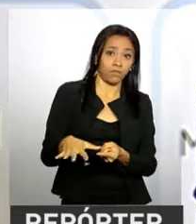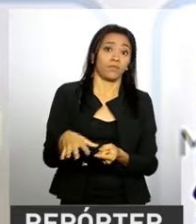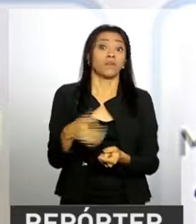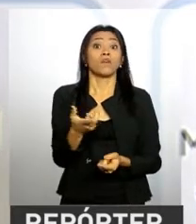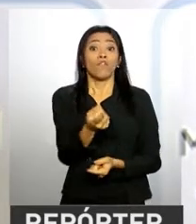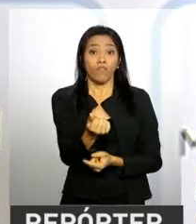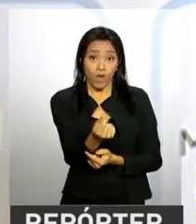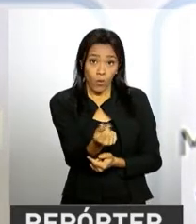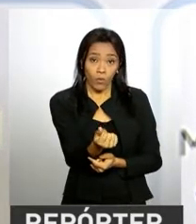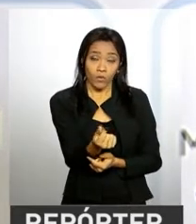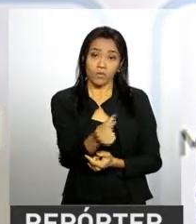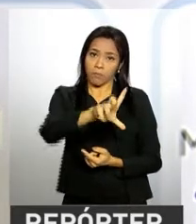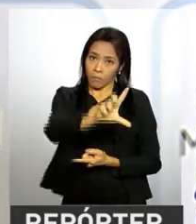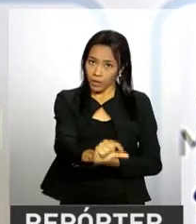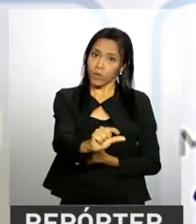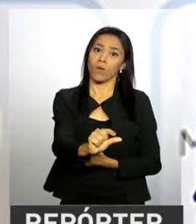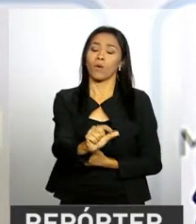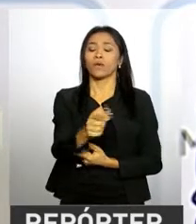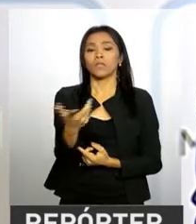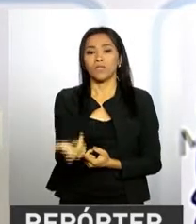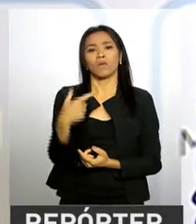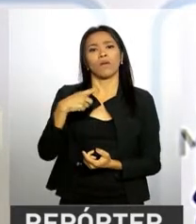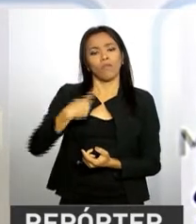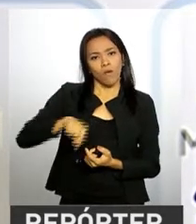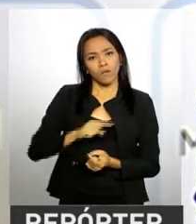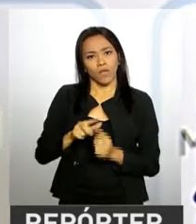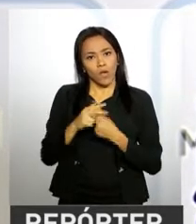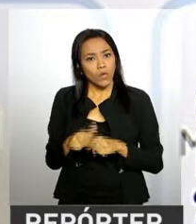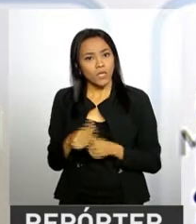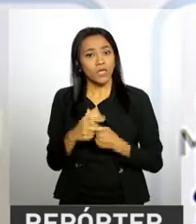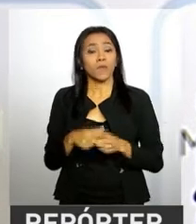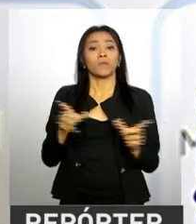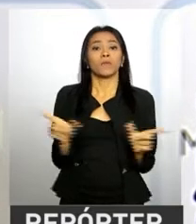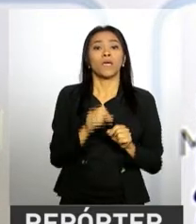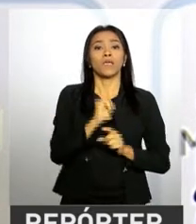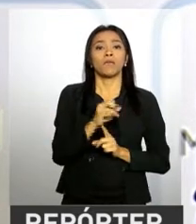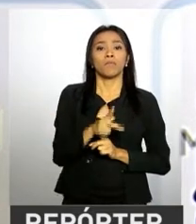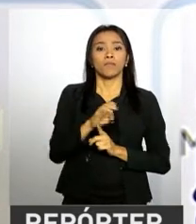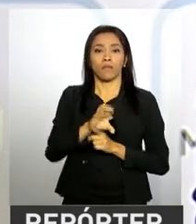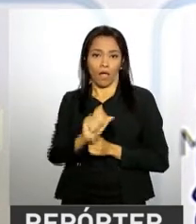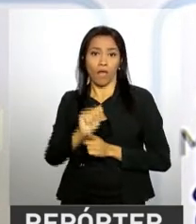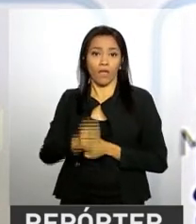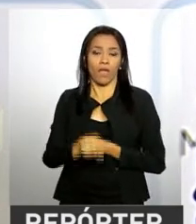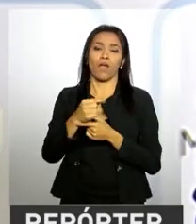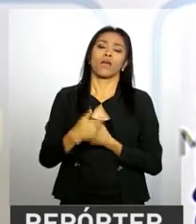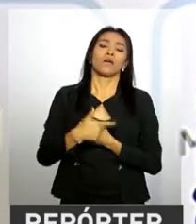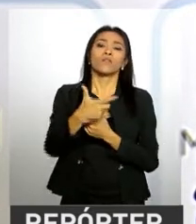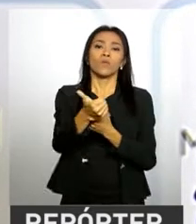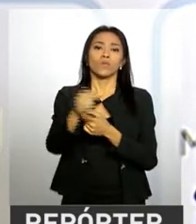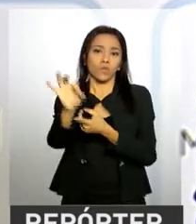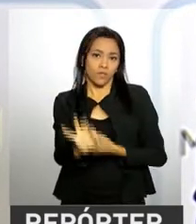menores então a gente além da correção do ips afirma que são 12 6 por cento nós